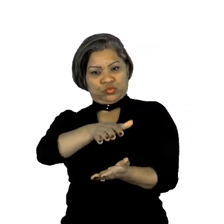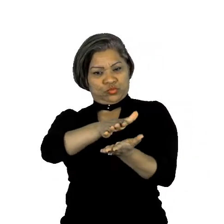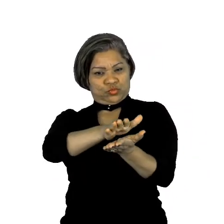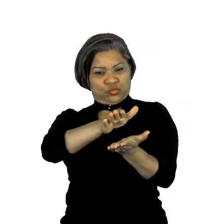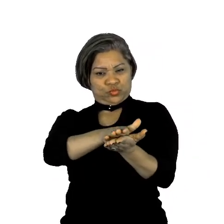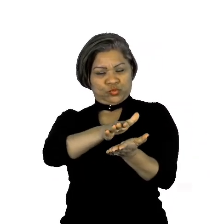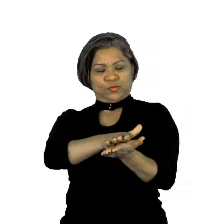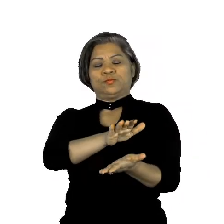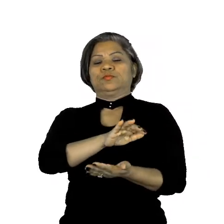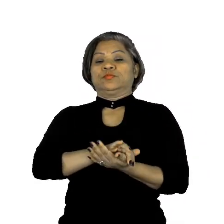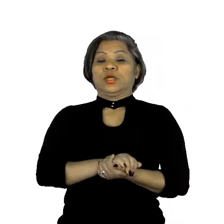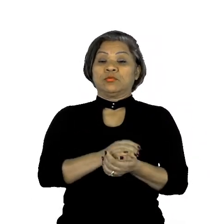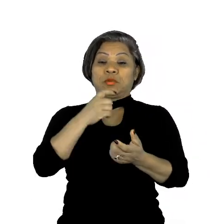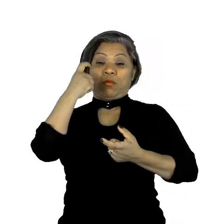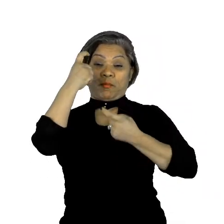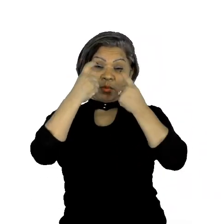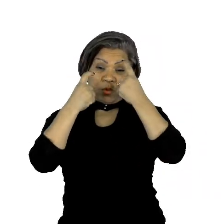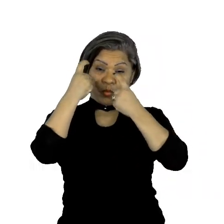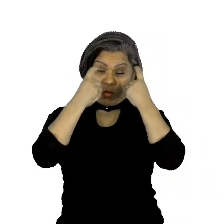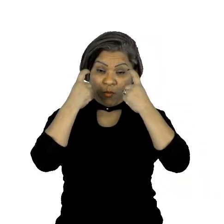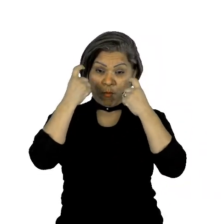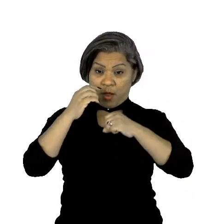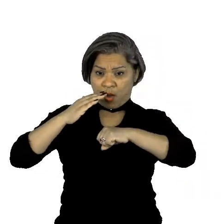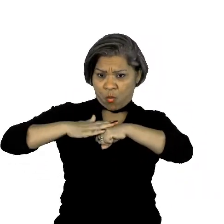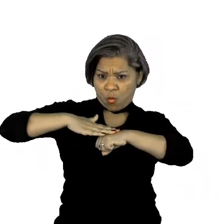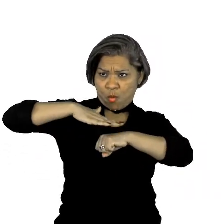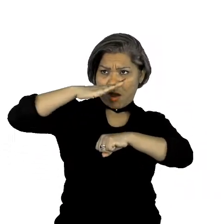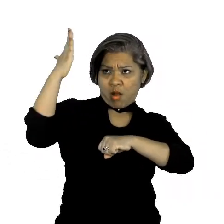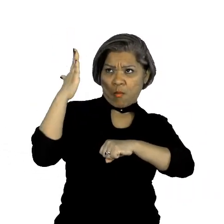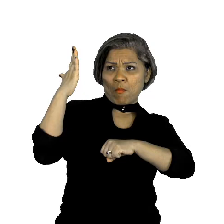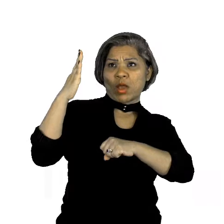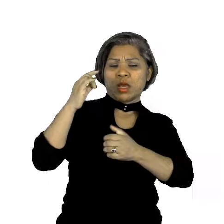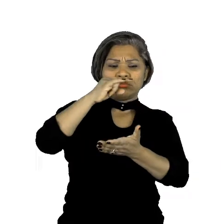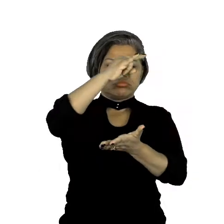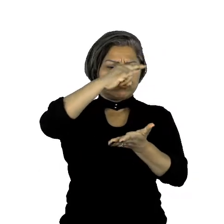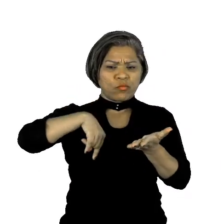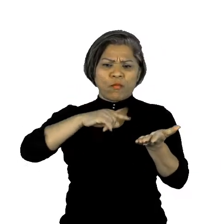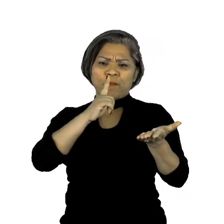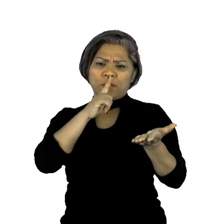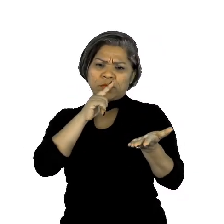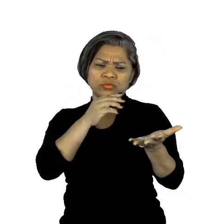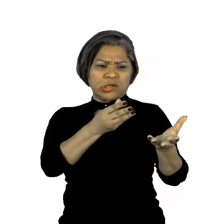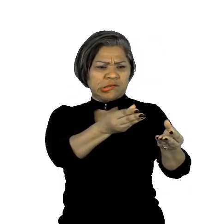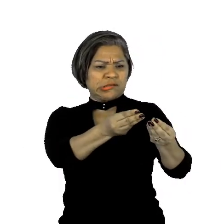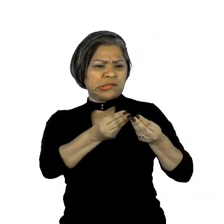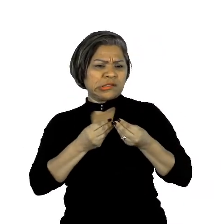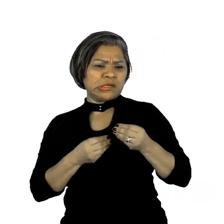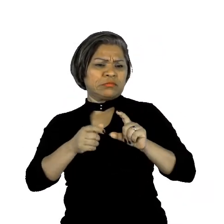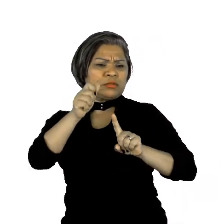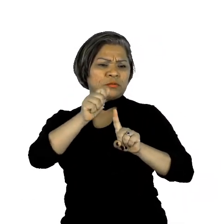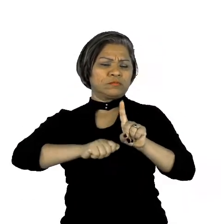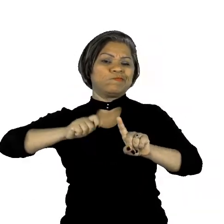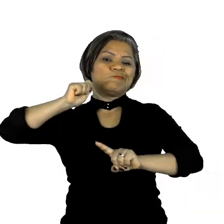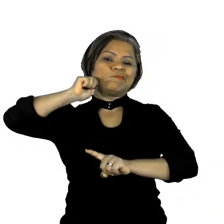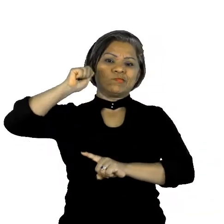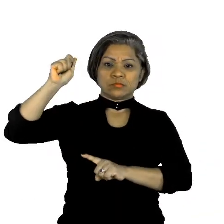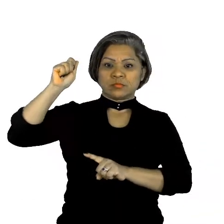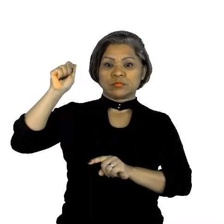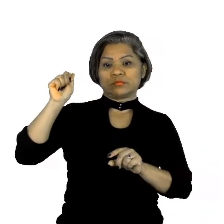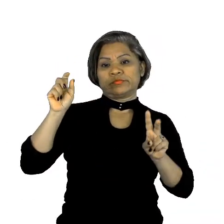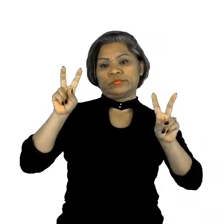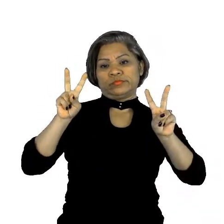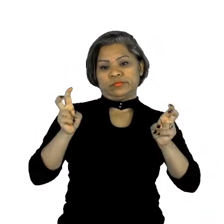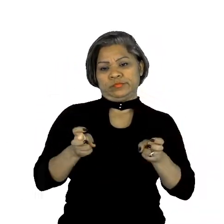preocupados com o aumento nas contas de água que receberam neste mês de abril, fecha aspas.